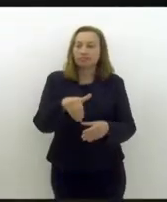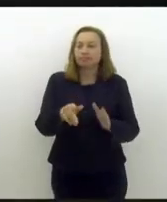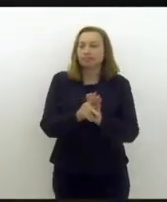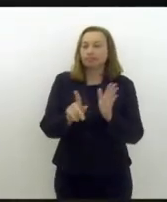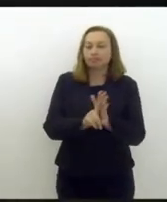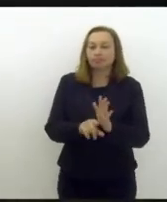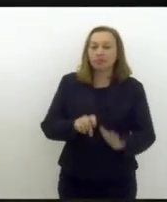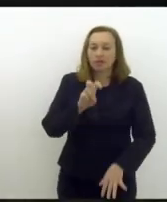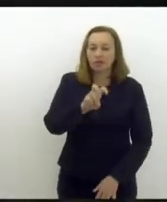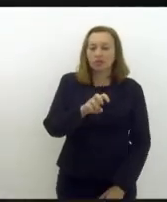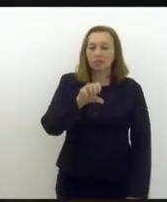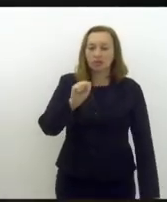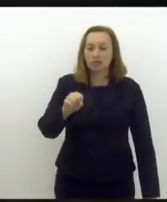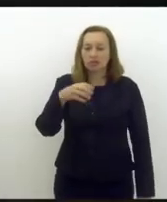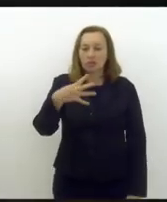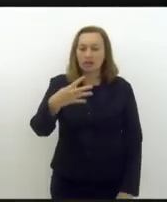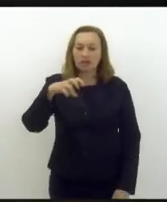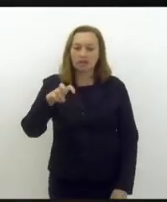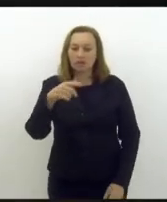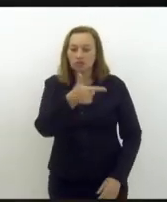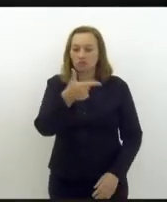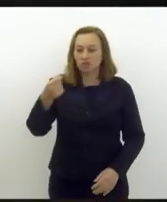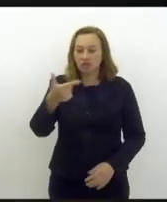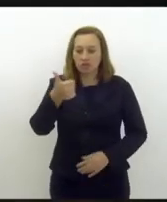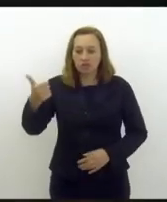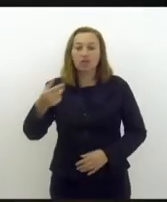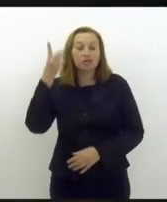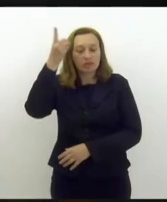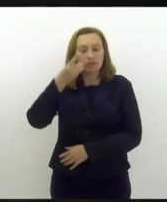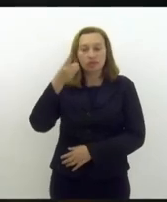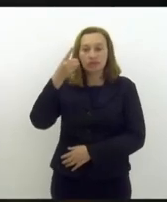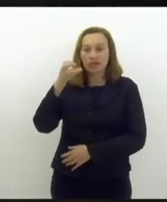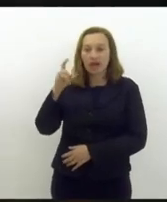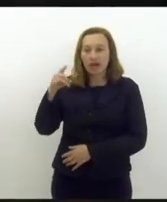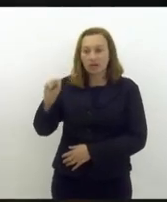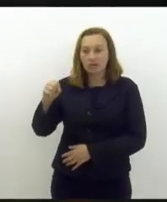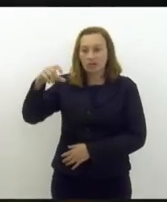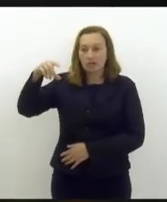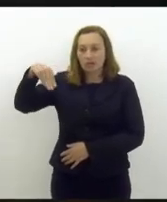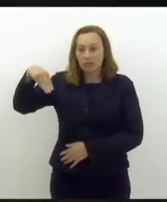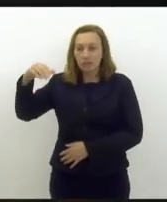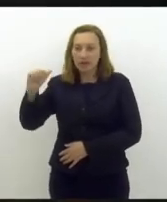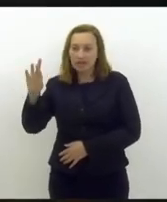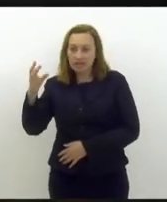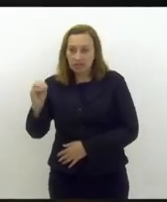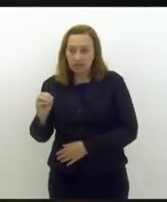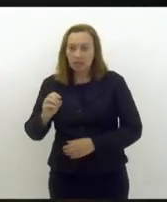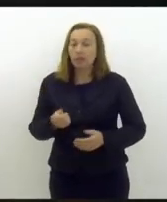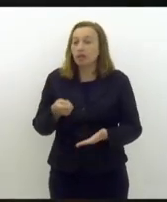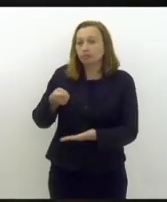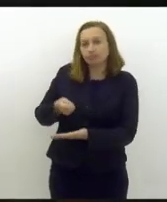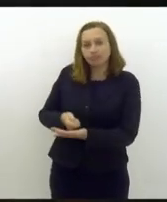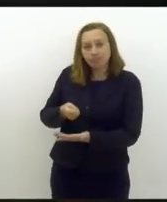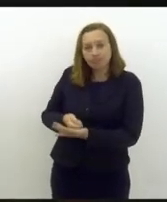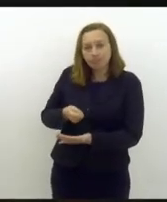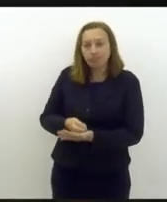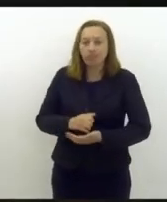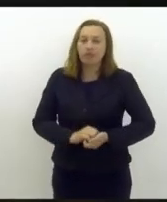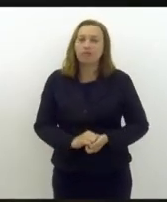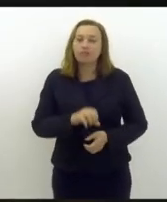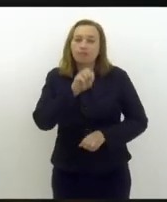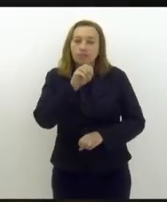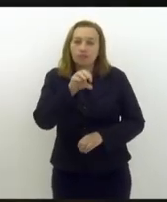número 5.845 2022 autoria deputado Carlos Macedo que dispõe sobre a obrigatoriedade de